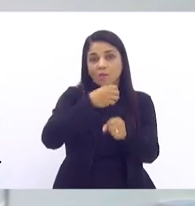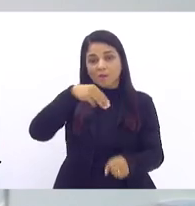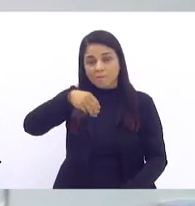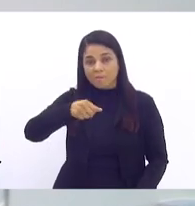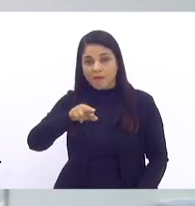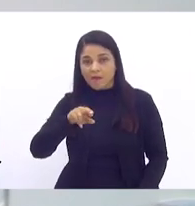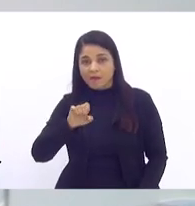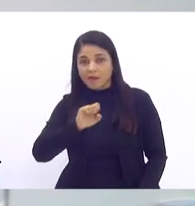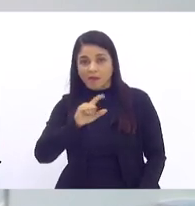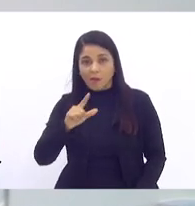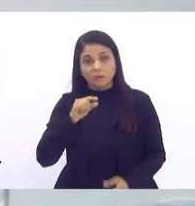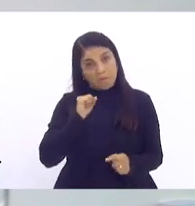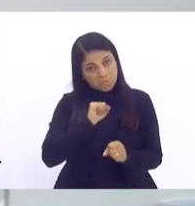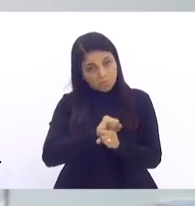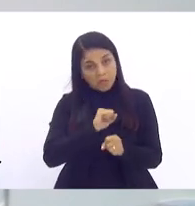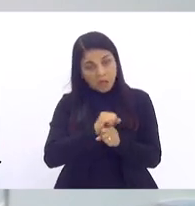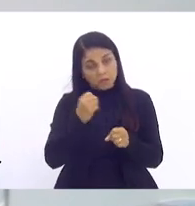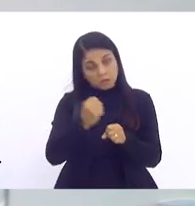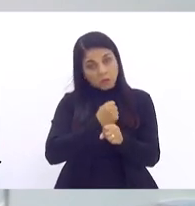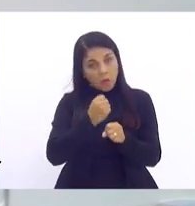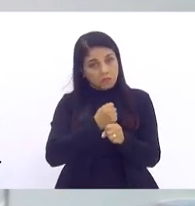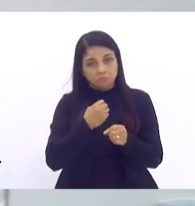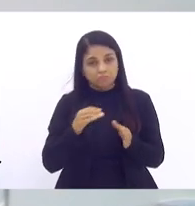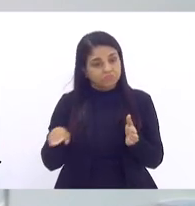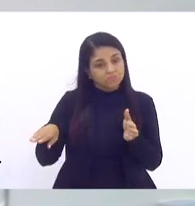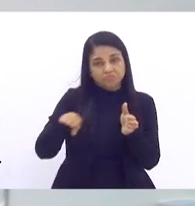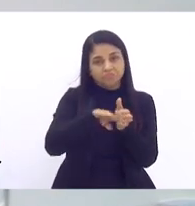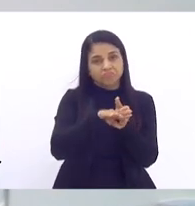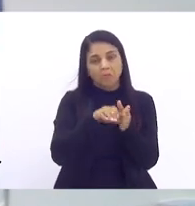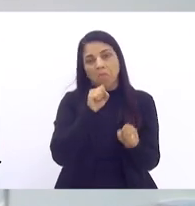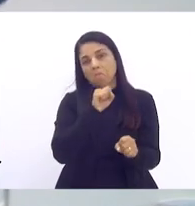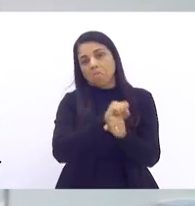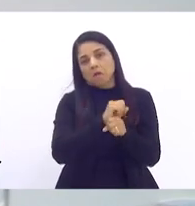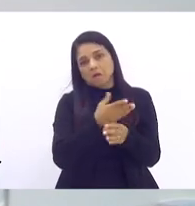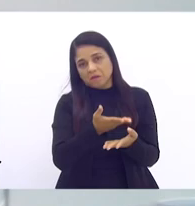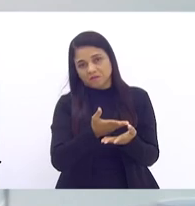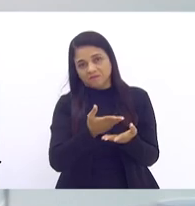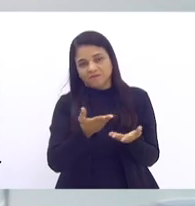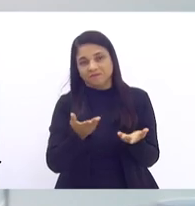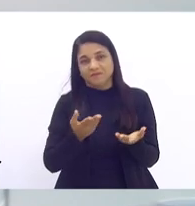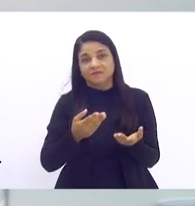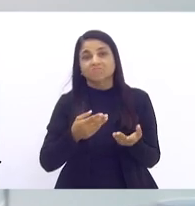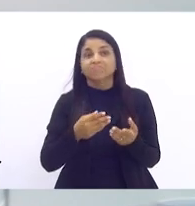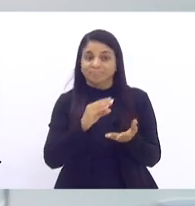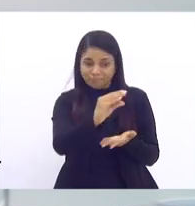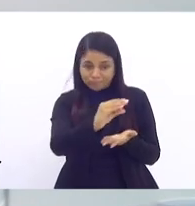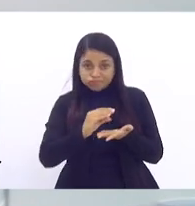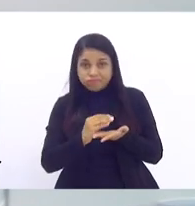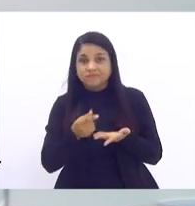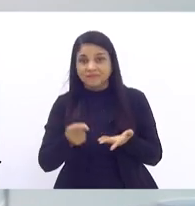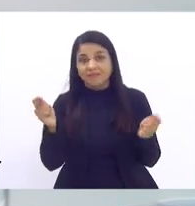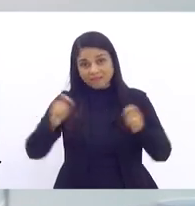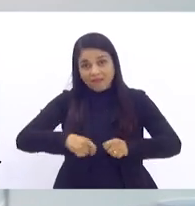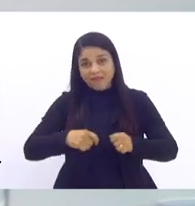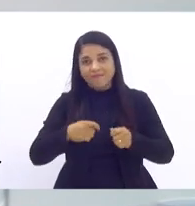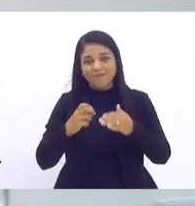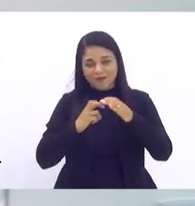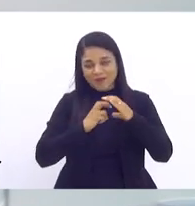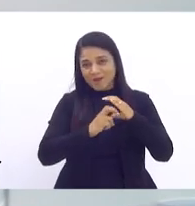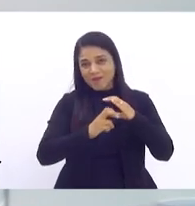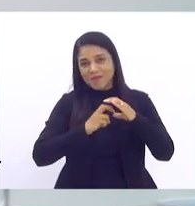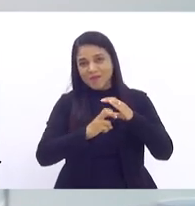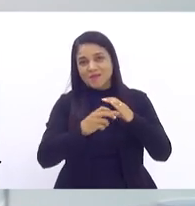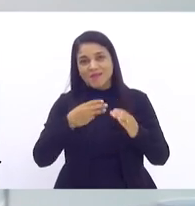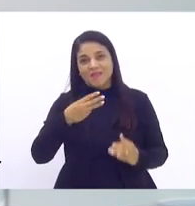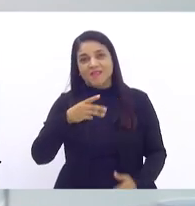parado inclusive o porto não funciona isso serviria para fazer a linha três no metrô mas os governos